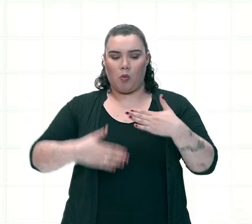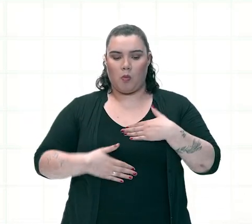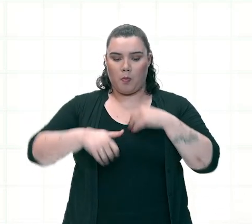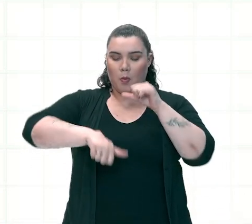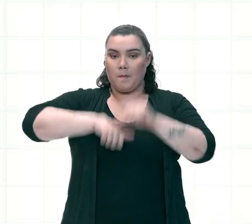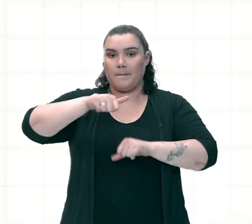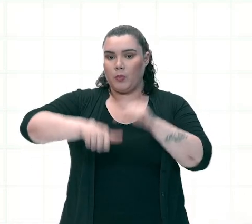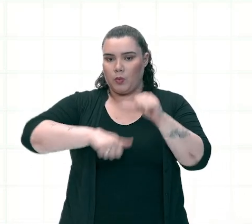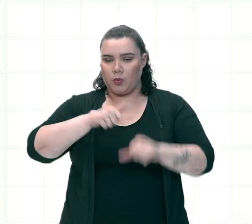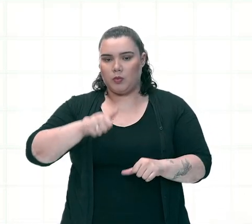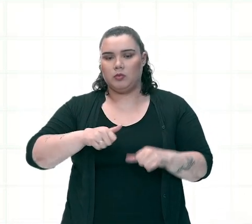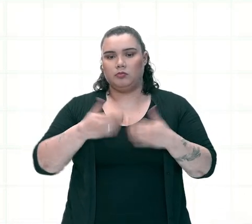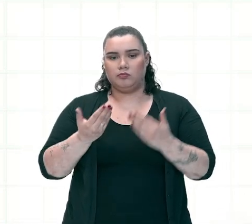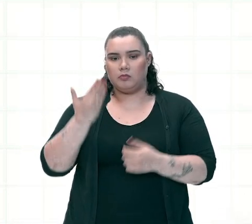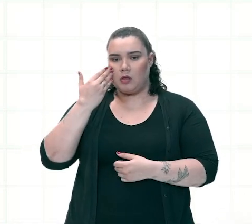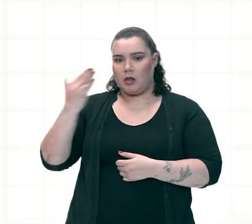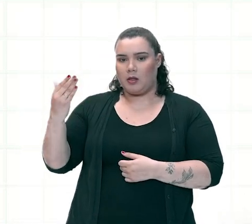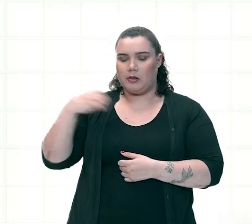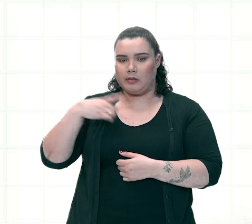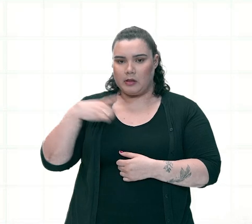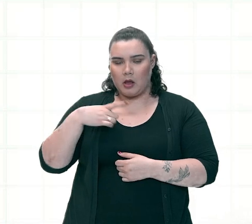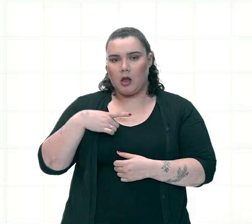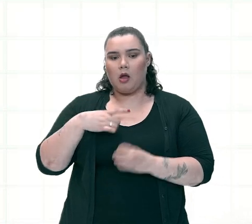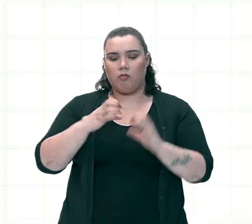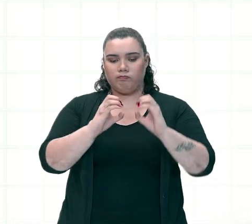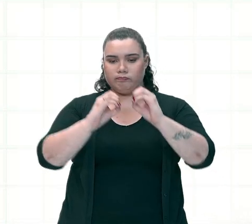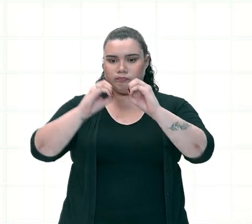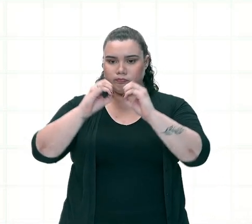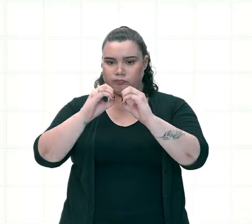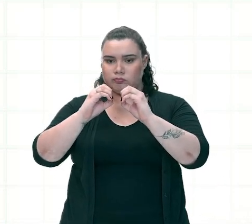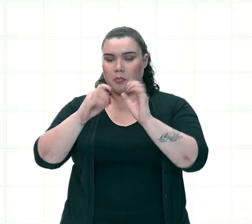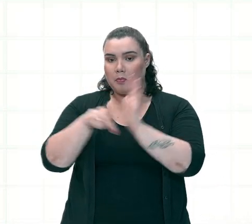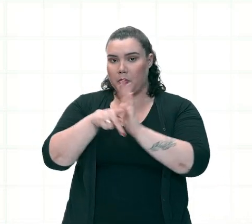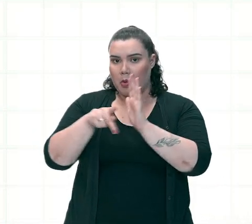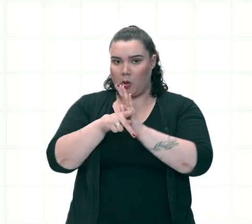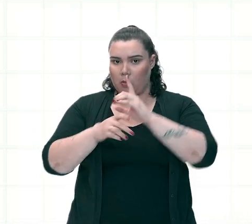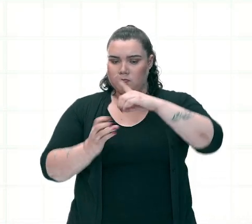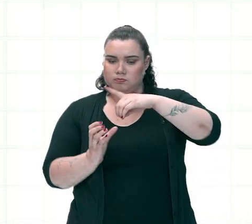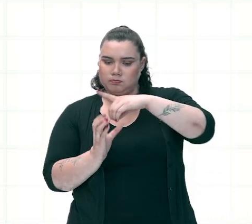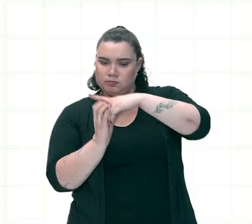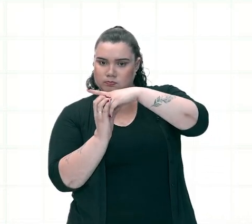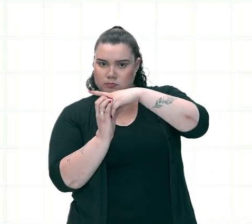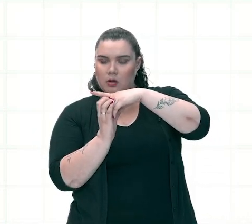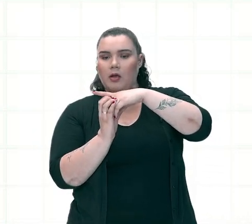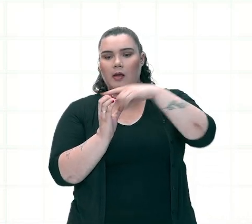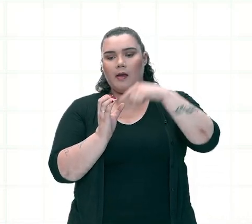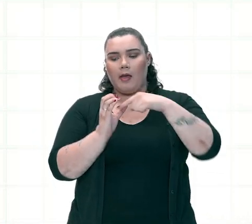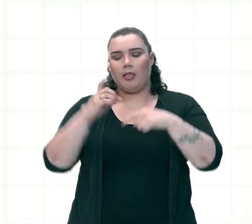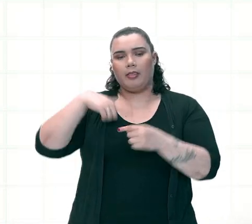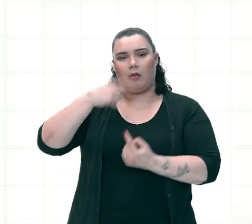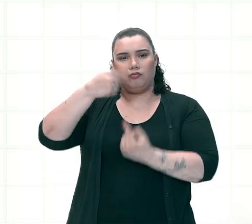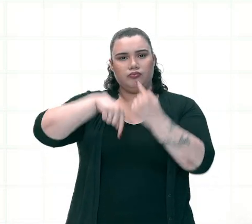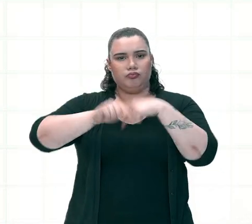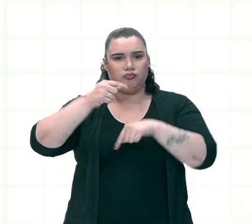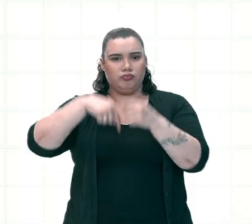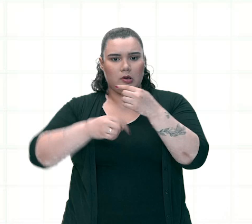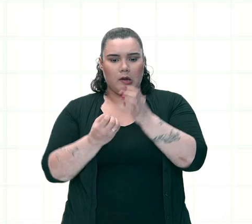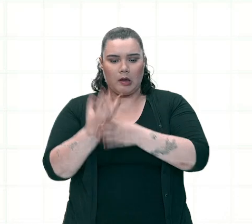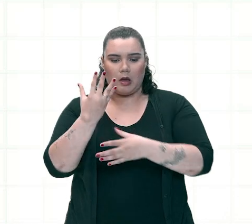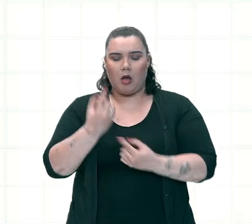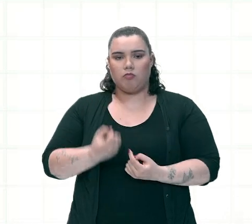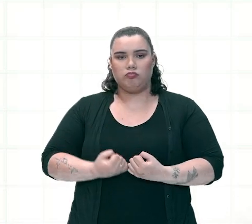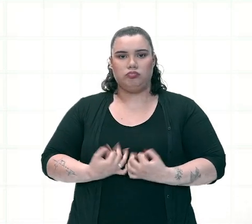gônadas aqui, ó, os testículos, ó, são dois, né, vão produzir um hormônio que é a testosterona, e ela vai ser